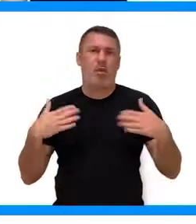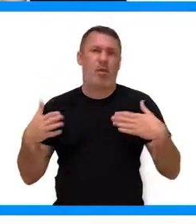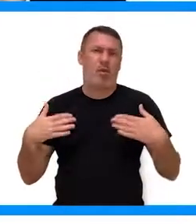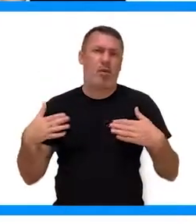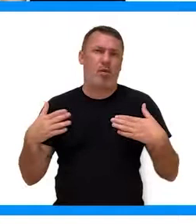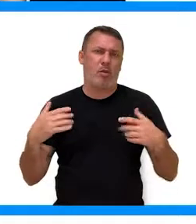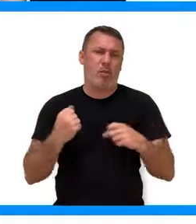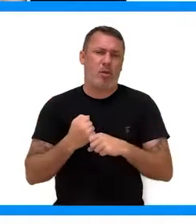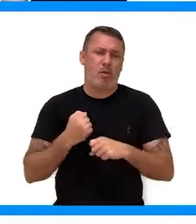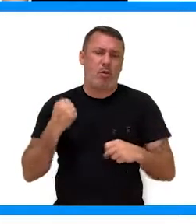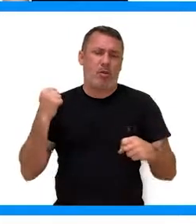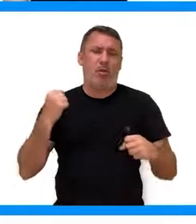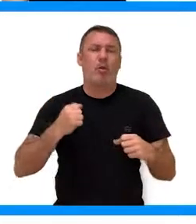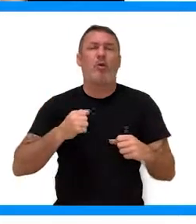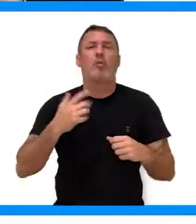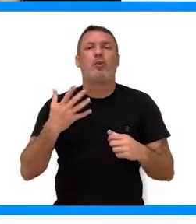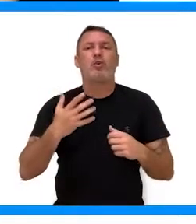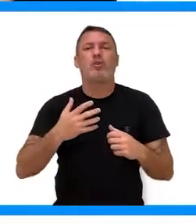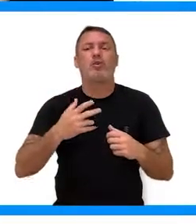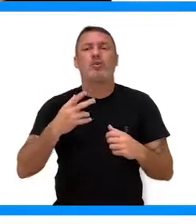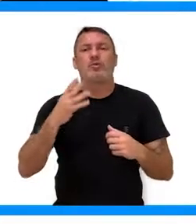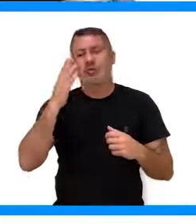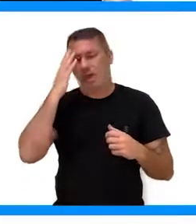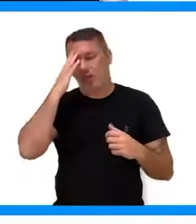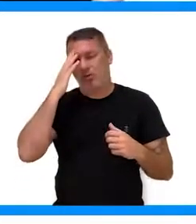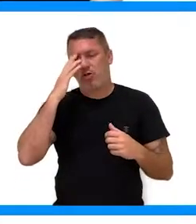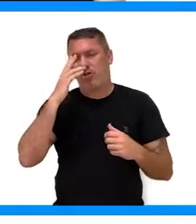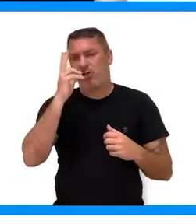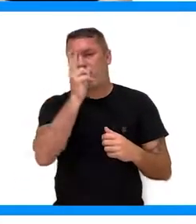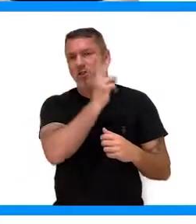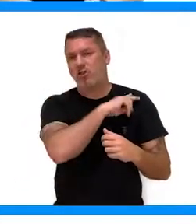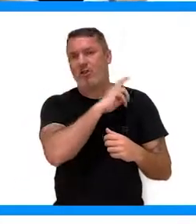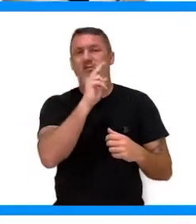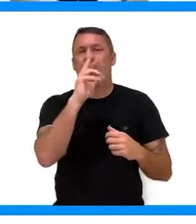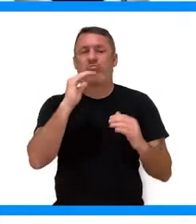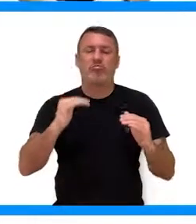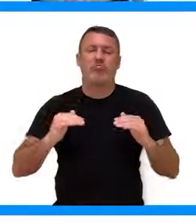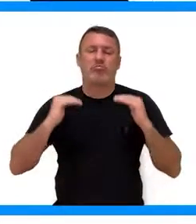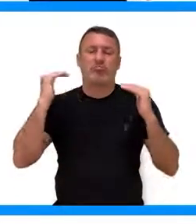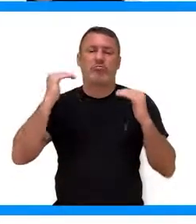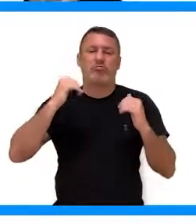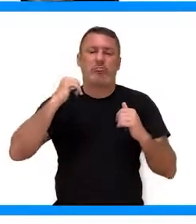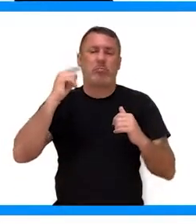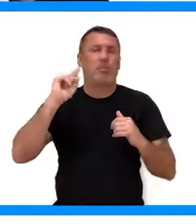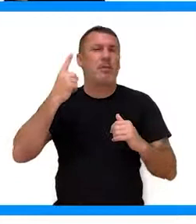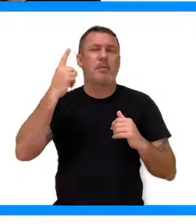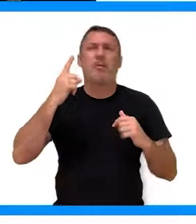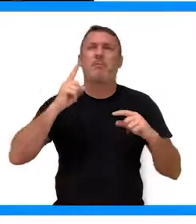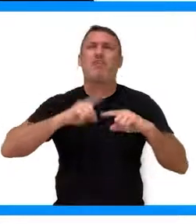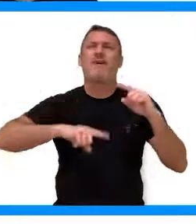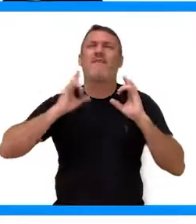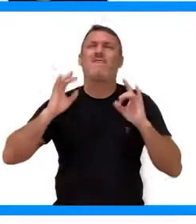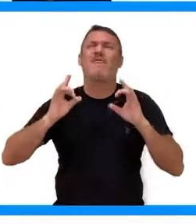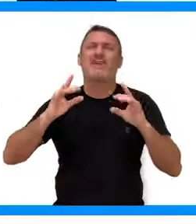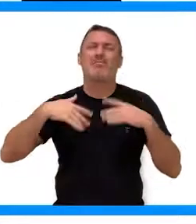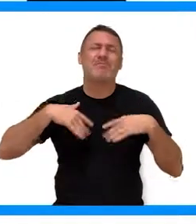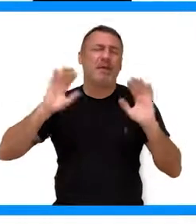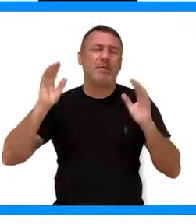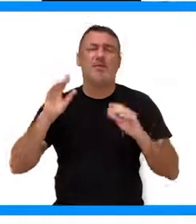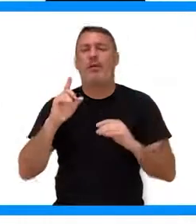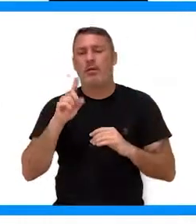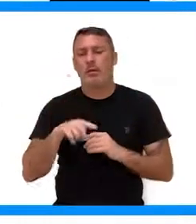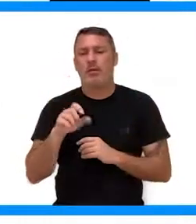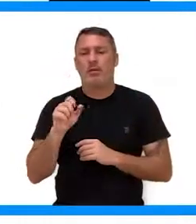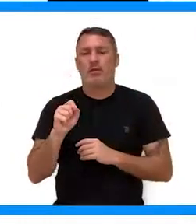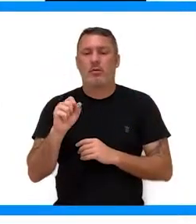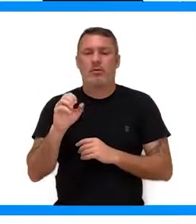361 bilhões. E é claro que o nosso carro-chefe até os dias atuais é a soja. Nós